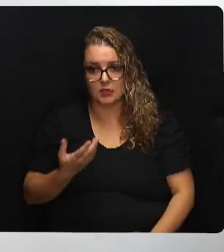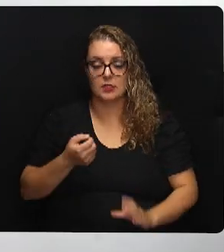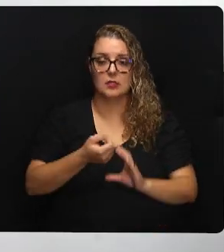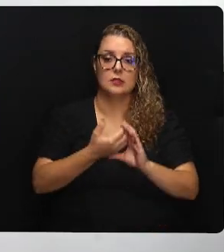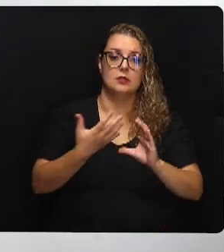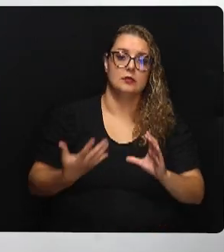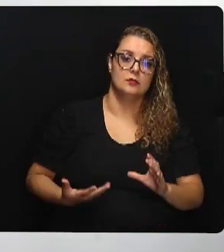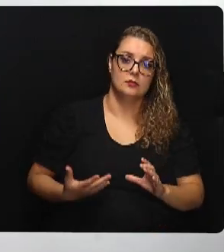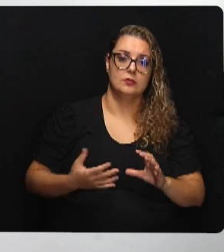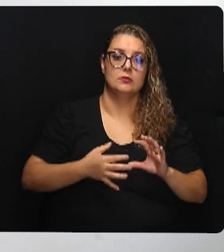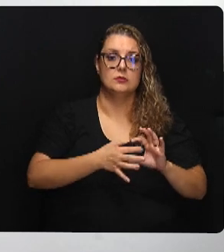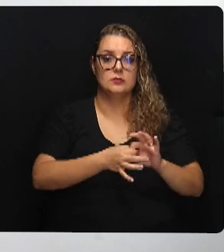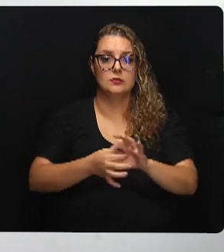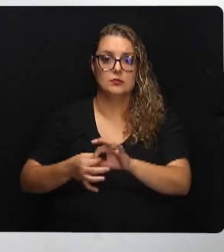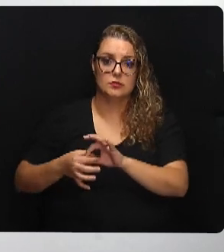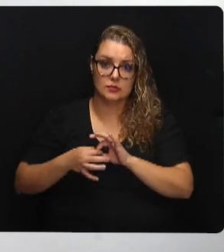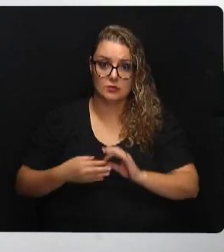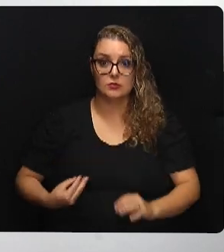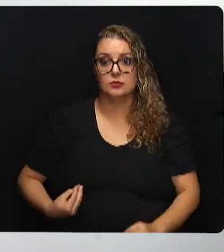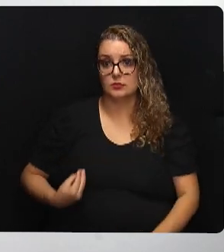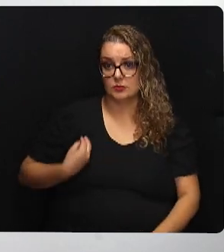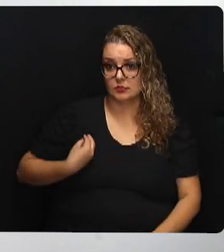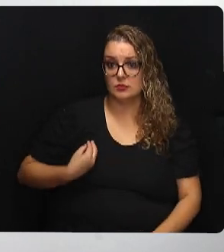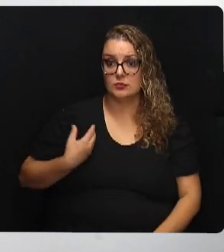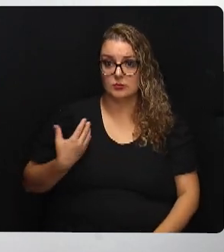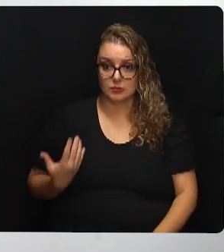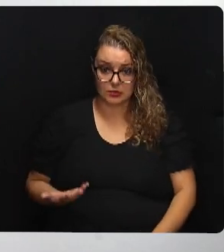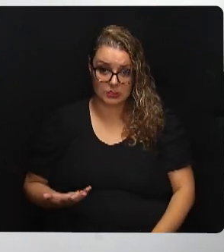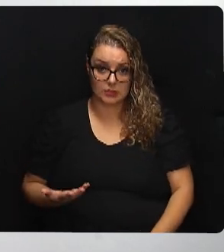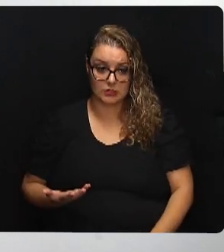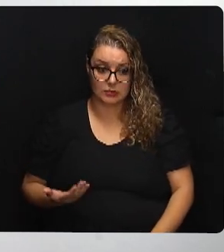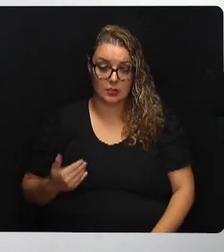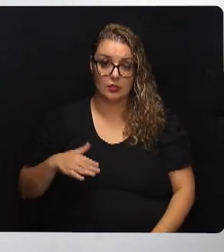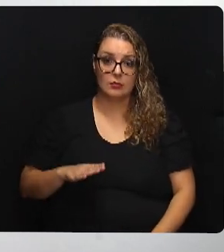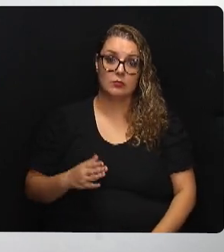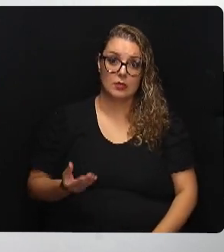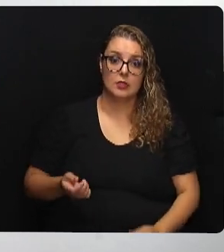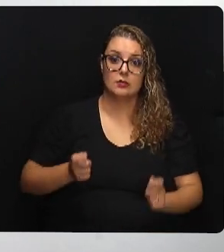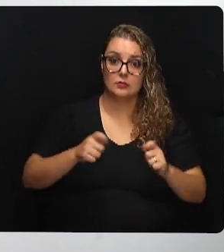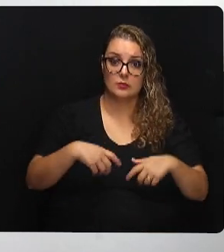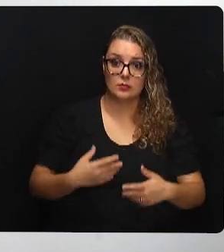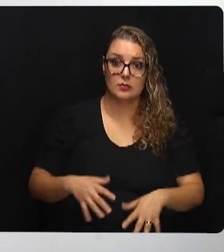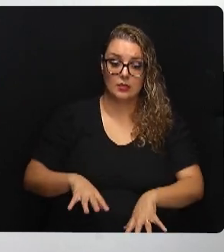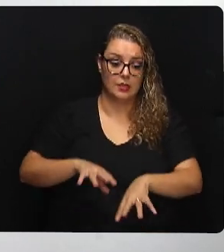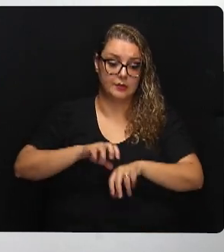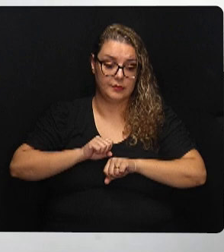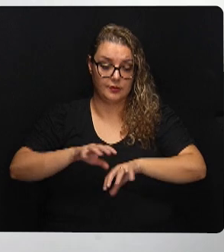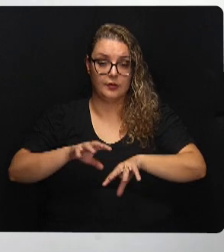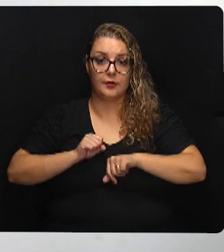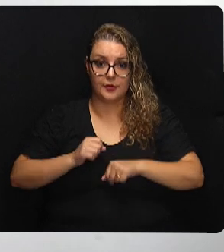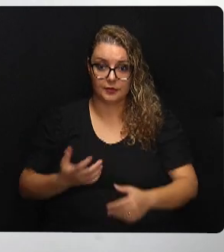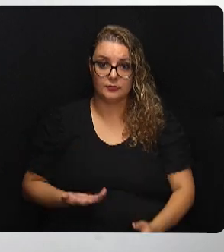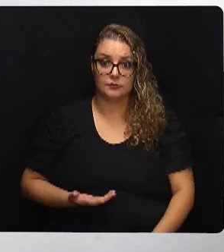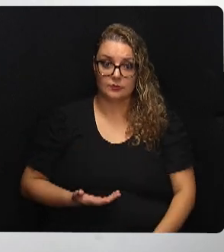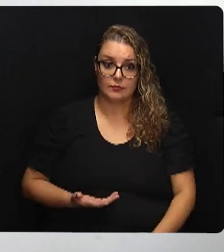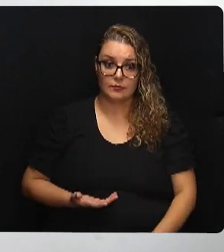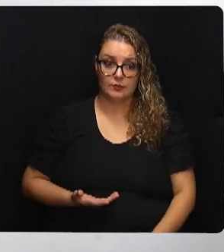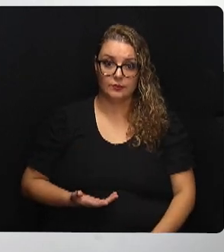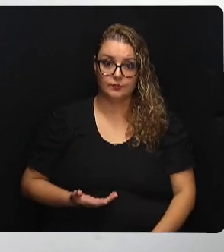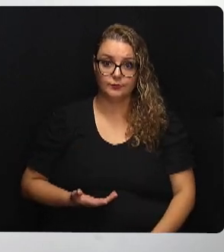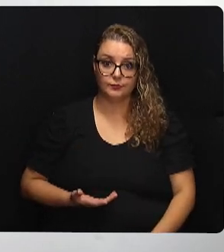Então, são características desses ciclos de vida, eles acabam sendo mais suscetíveis a